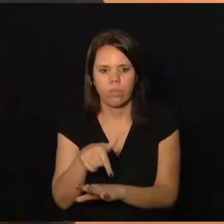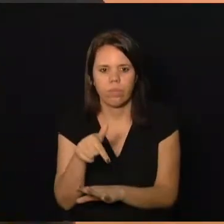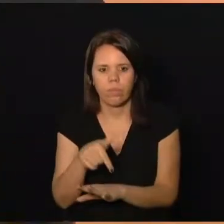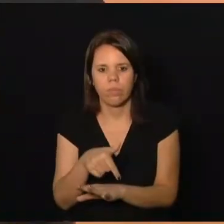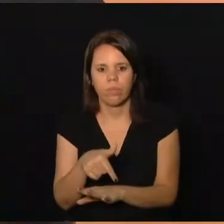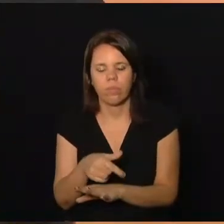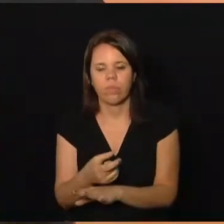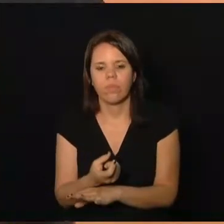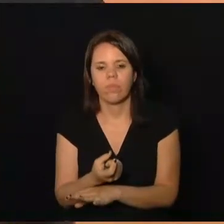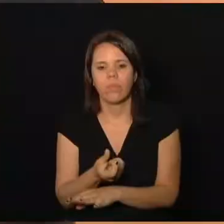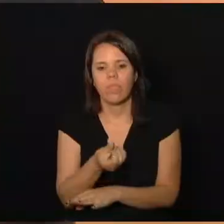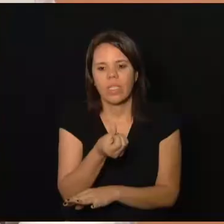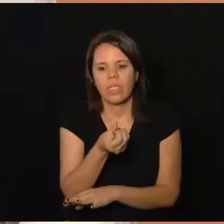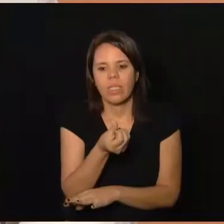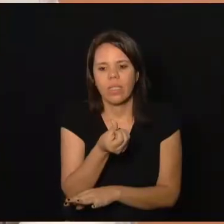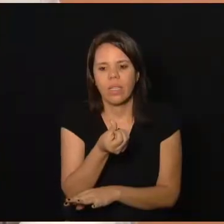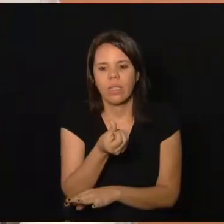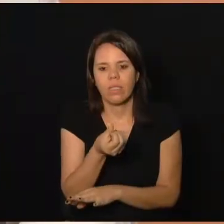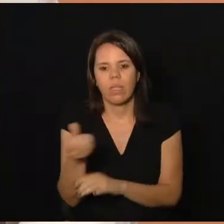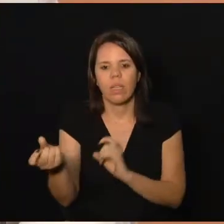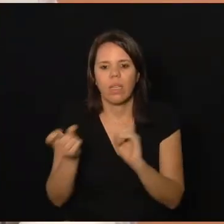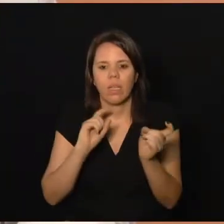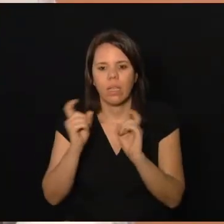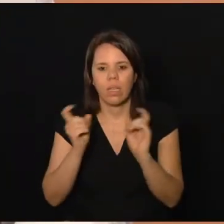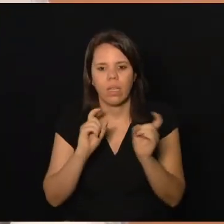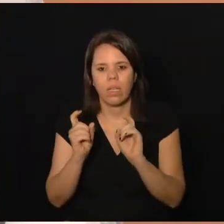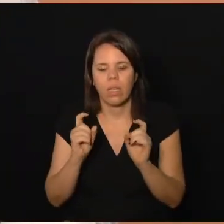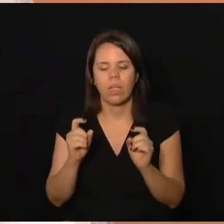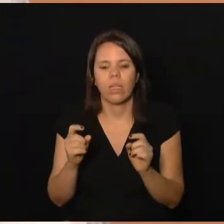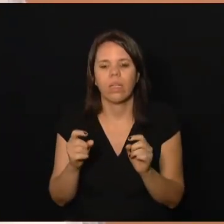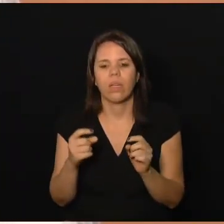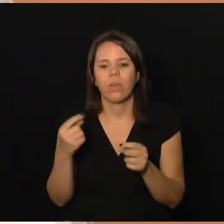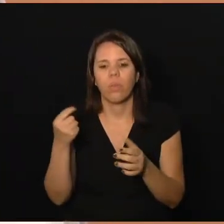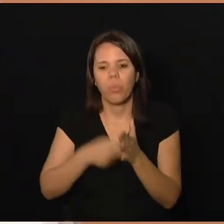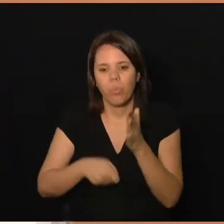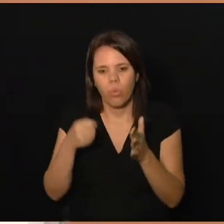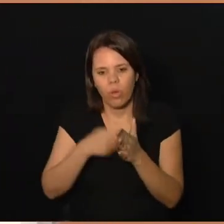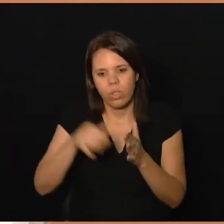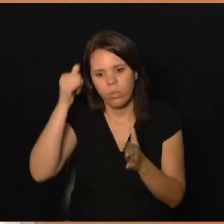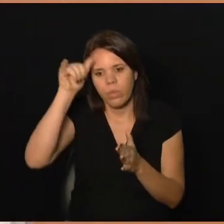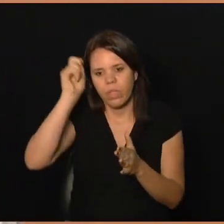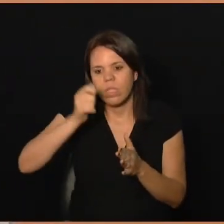6ª reunião da Comissão de Políticas de Prevenção às Drogas.